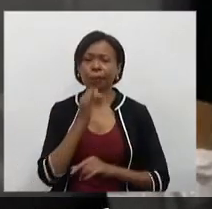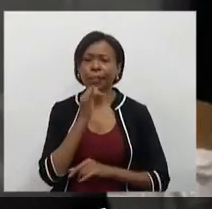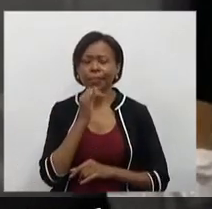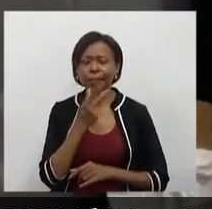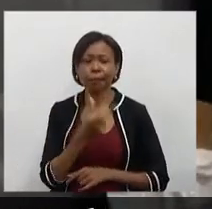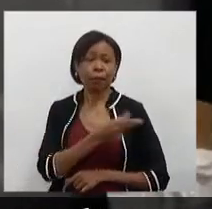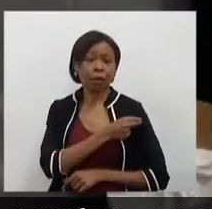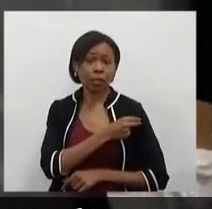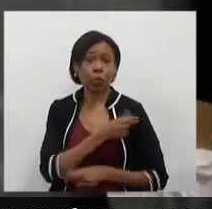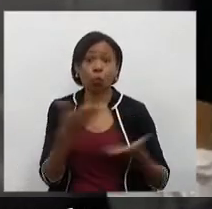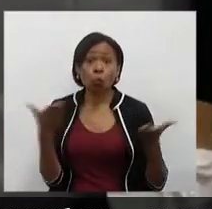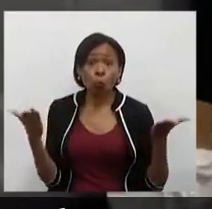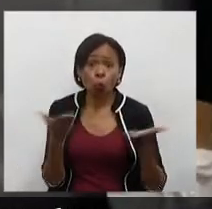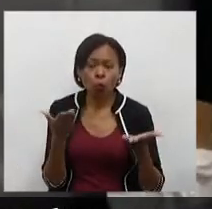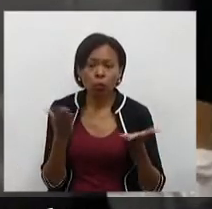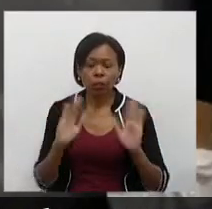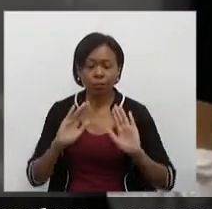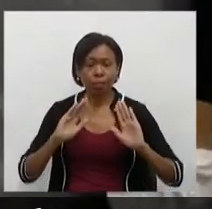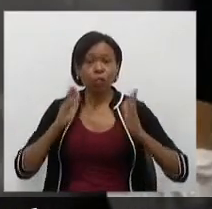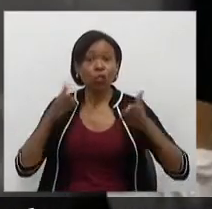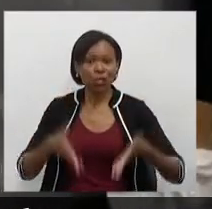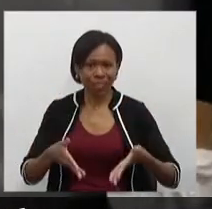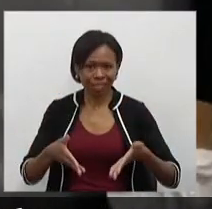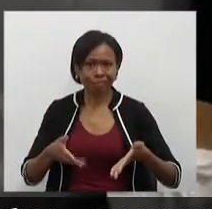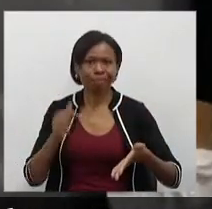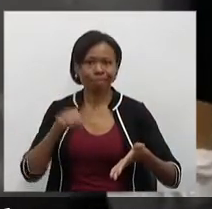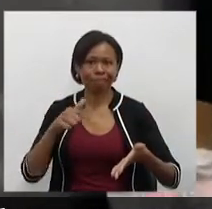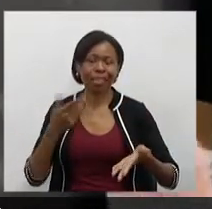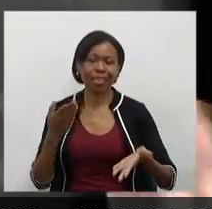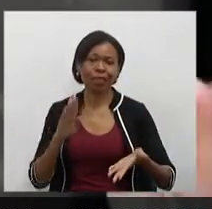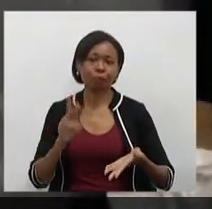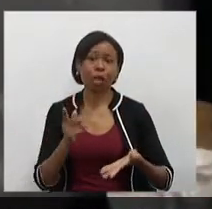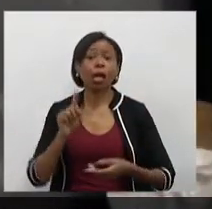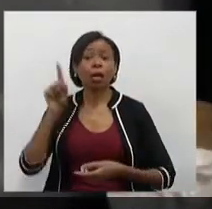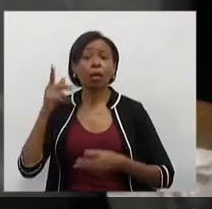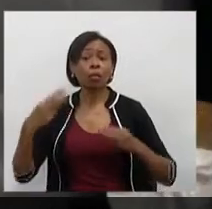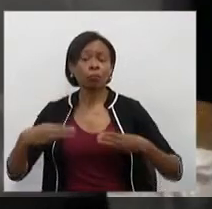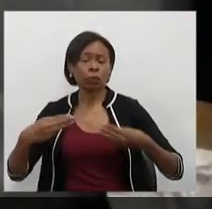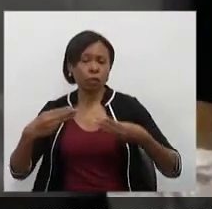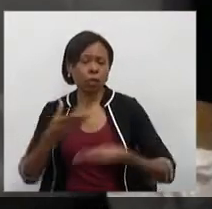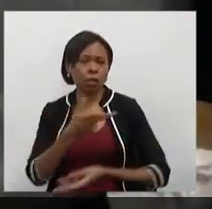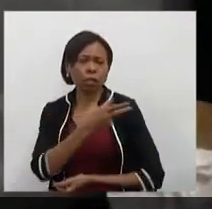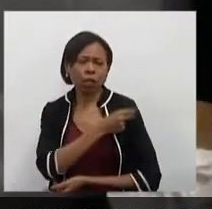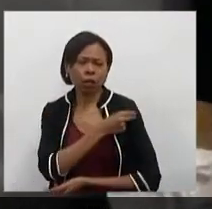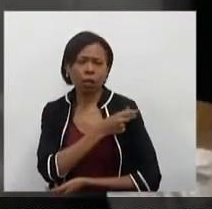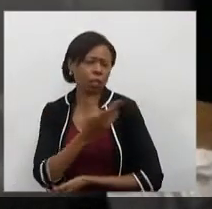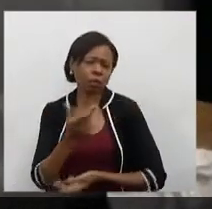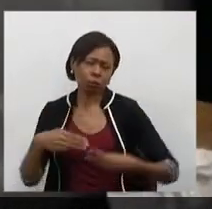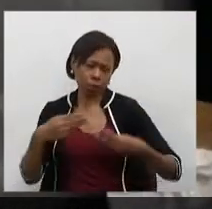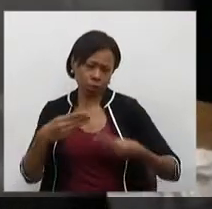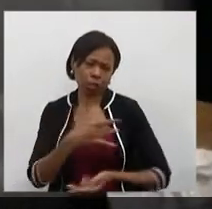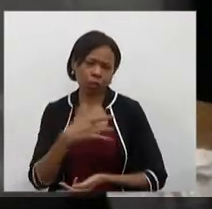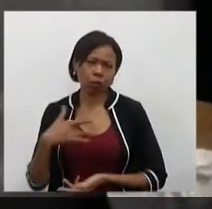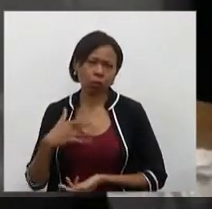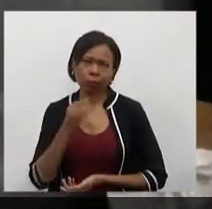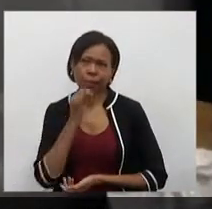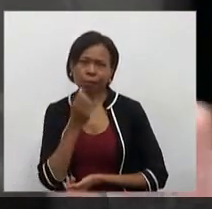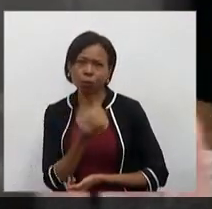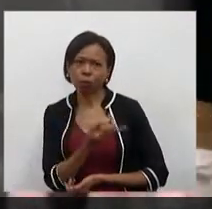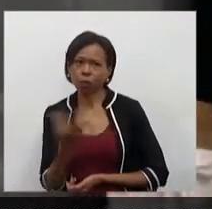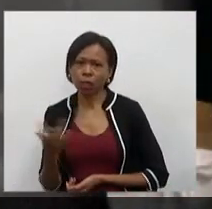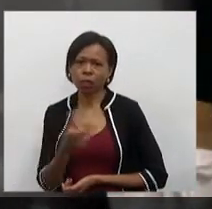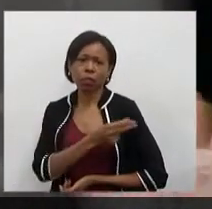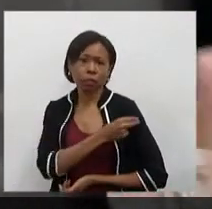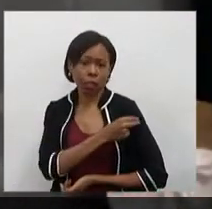AstraZeneca que chega hoje para nós. O Ministério da Saúde lá, esse quantitativo de AstraZeneca que está indo para os estados,